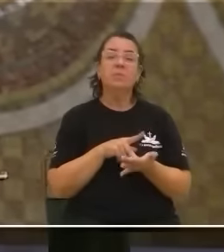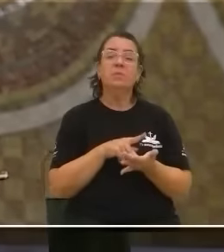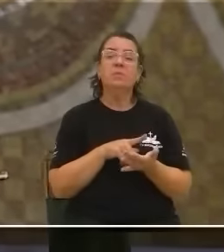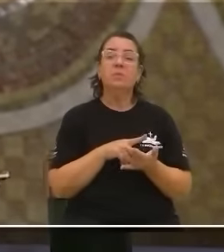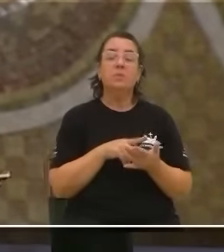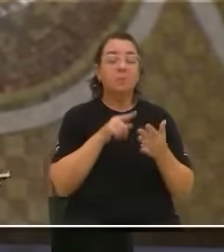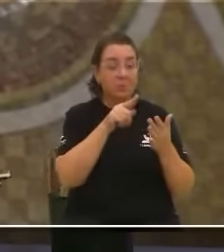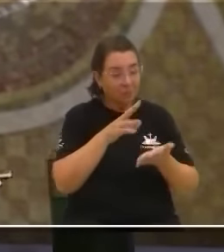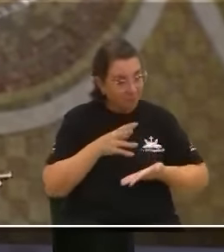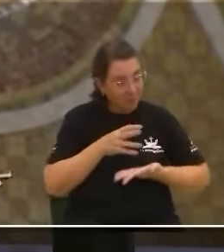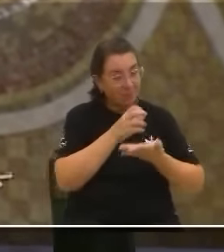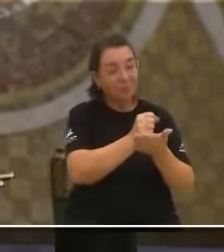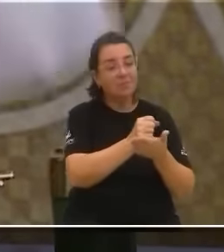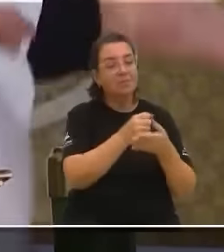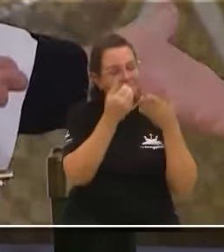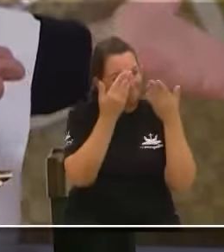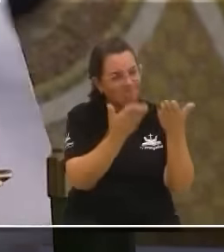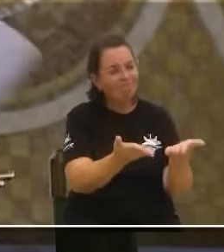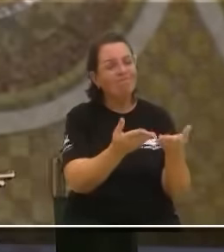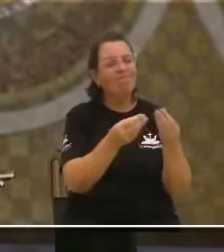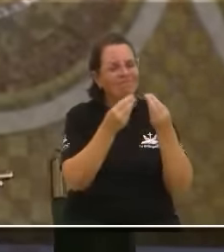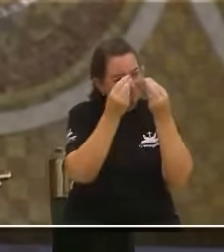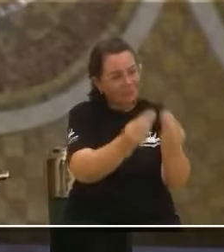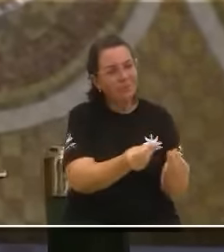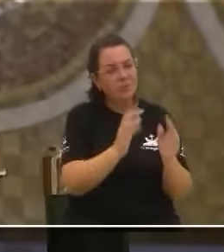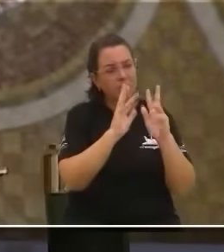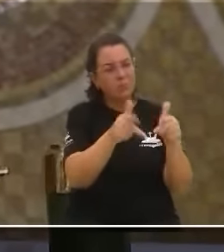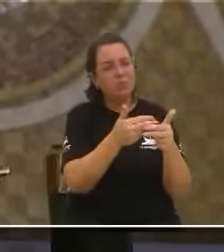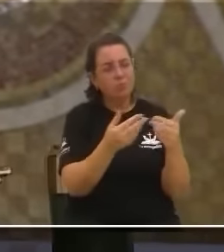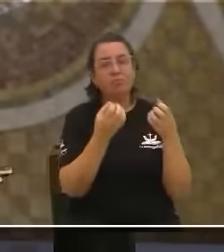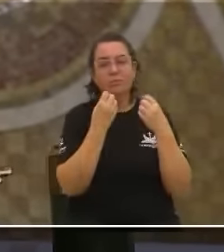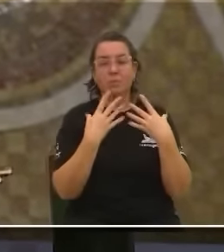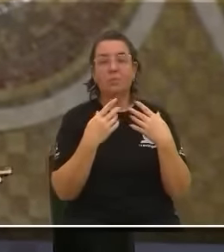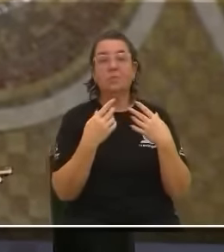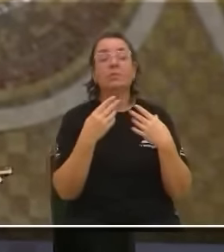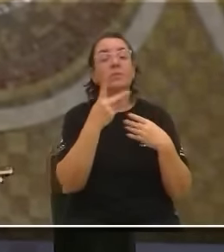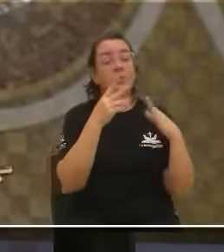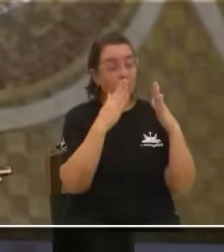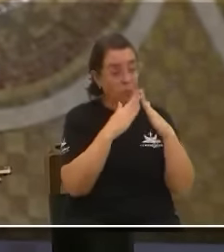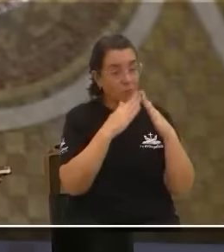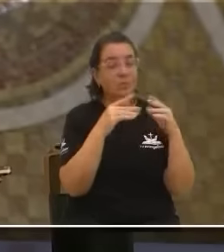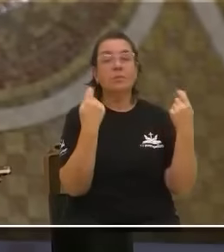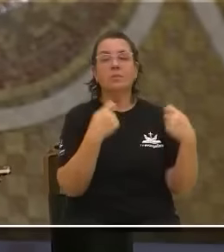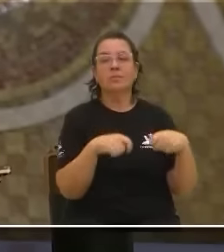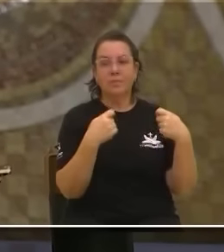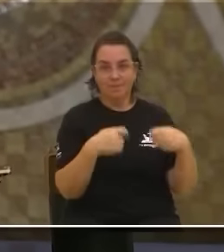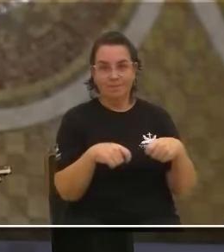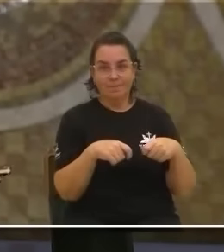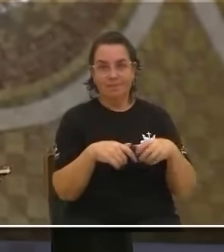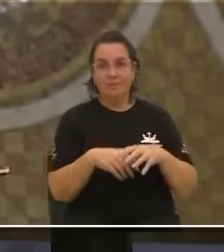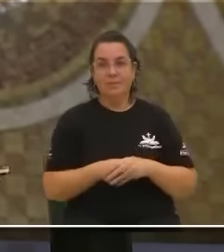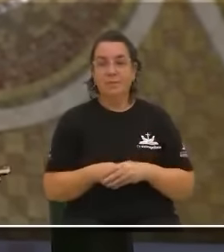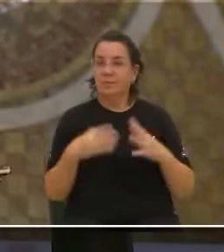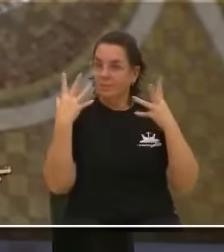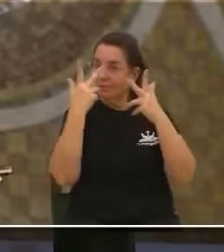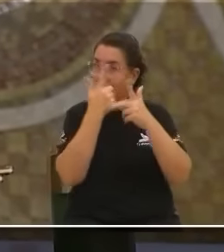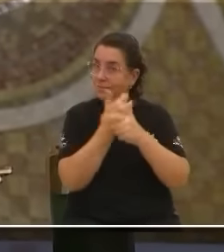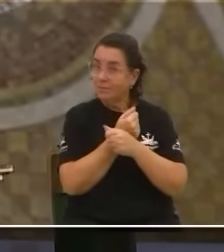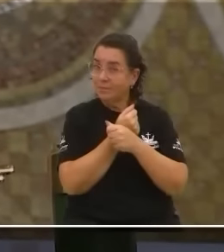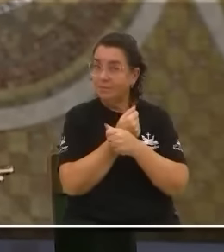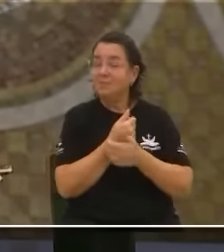clama, meu perdão se derrama para você, eu preciso ir na sua casa. Que coisa mais